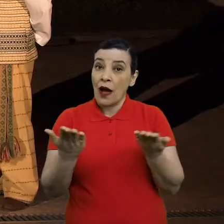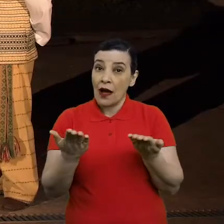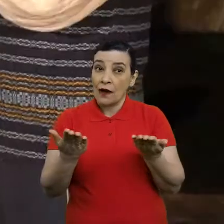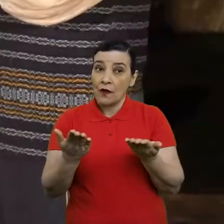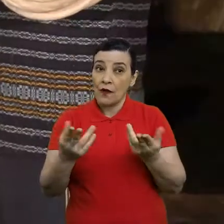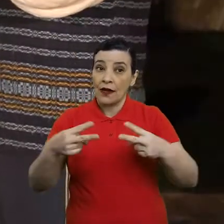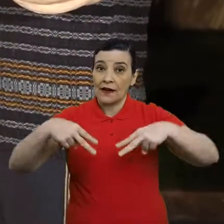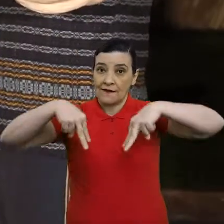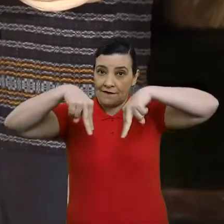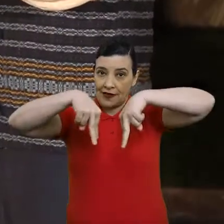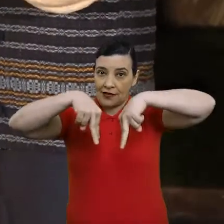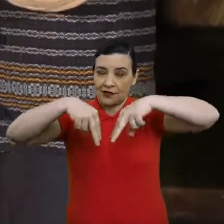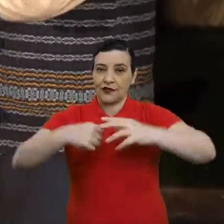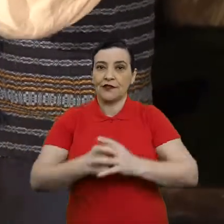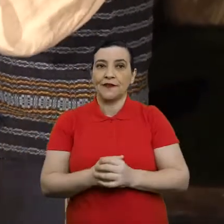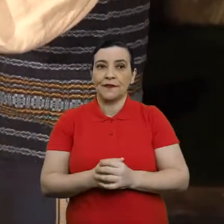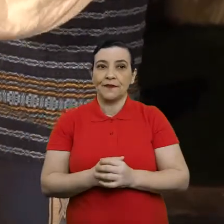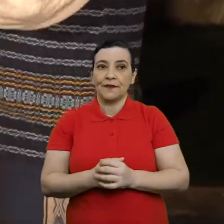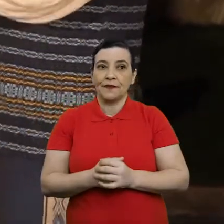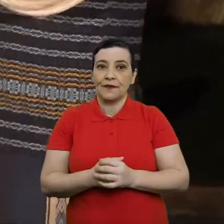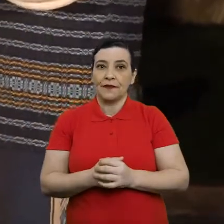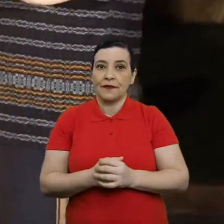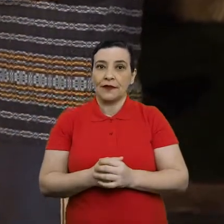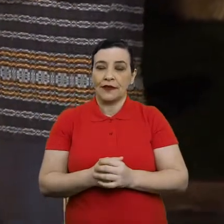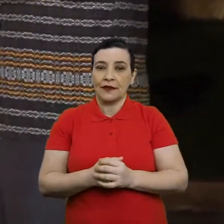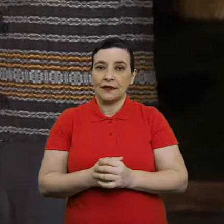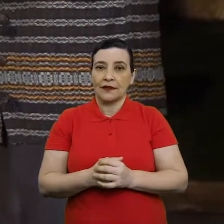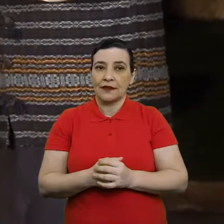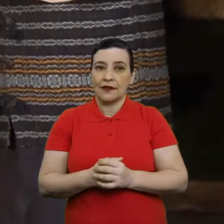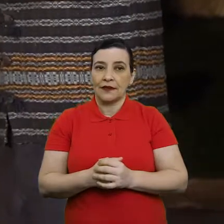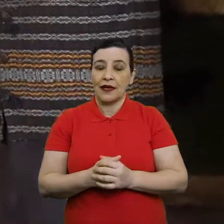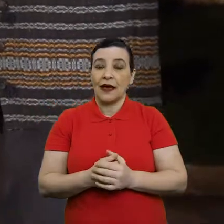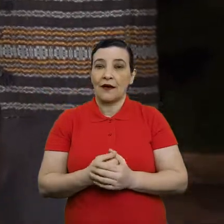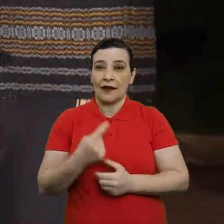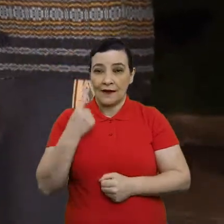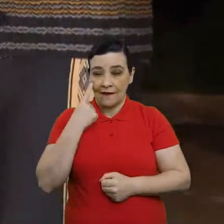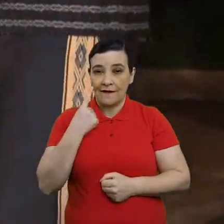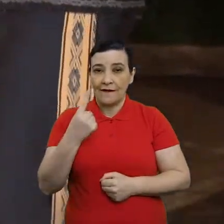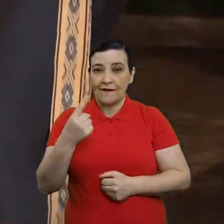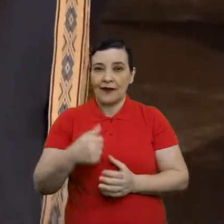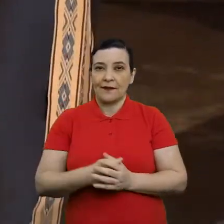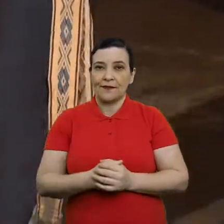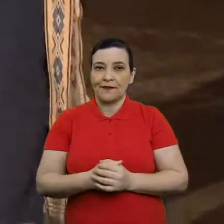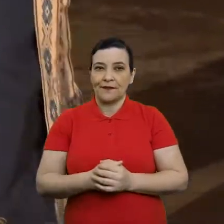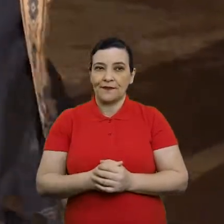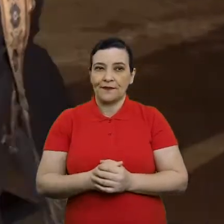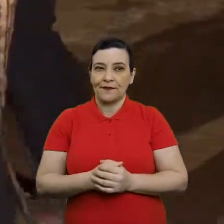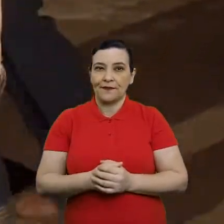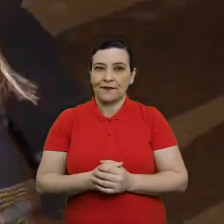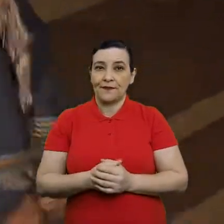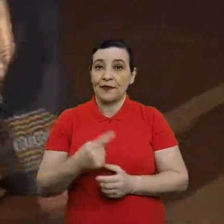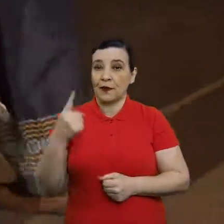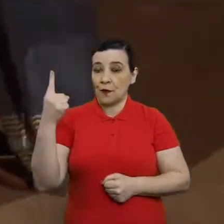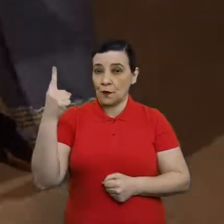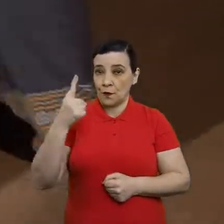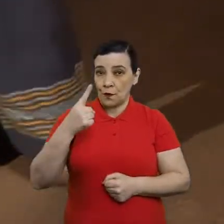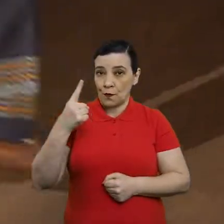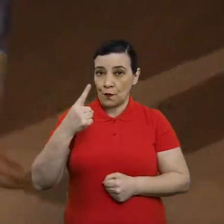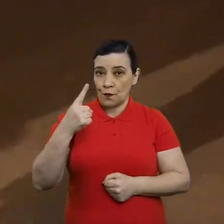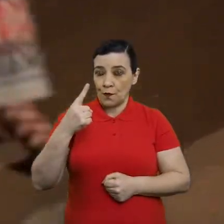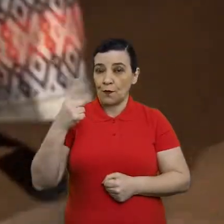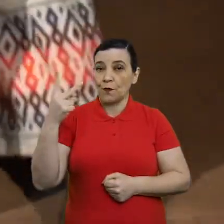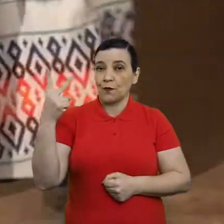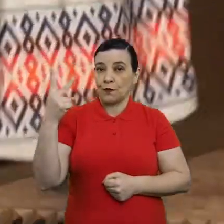parceiro. E é um pouquinho mais aberta a perna. Então a gente vai fazer desse jeito aqui assim, ó. Passo largo, um pulinho e meio